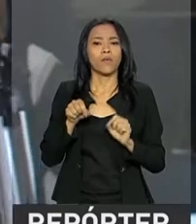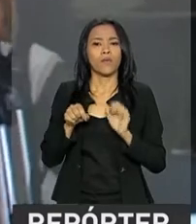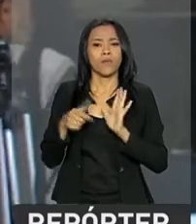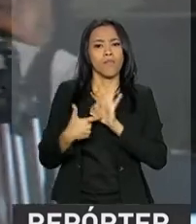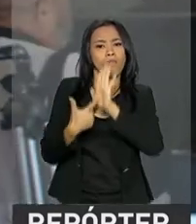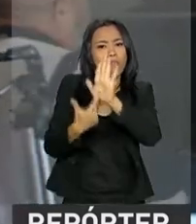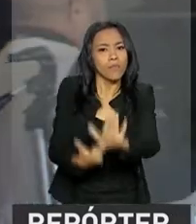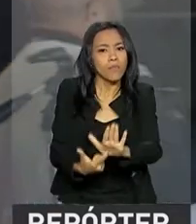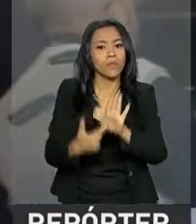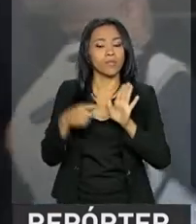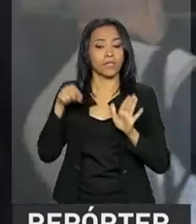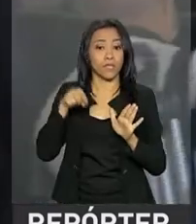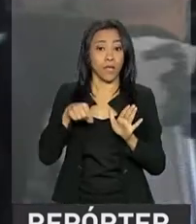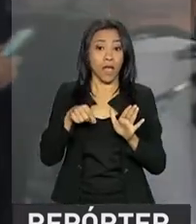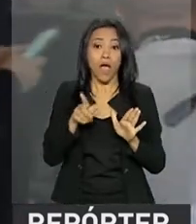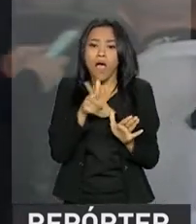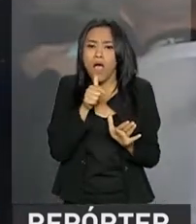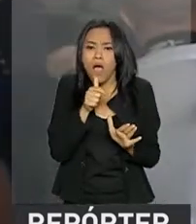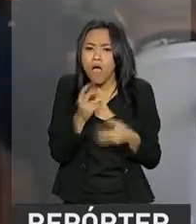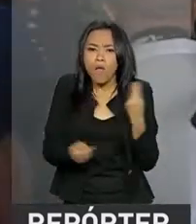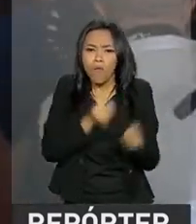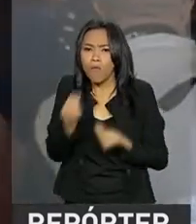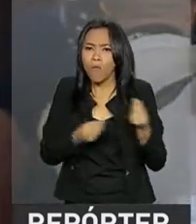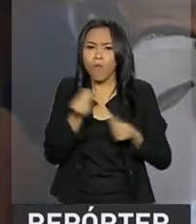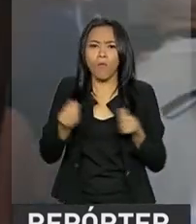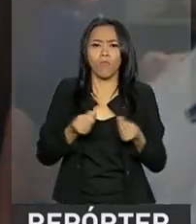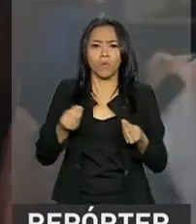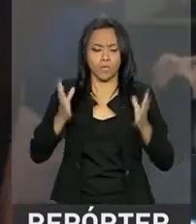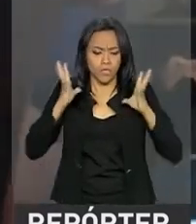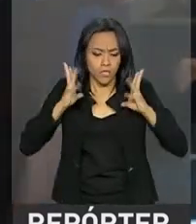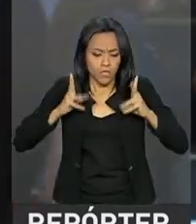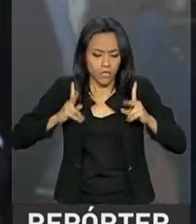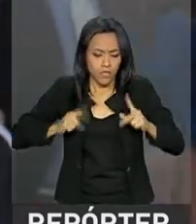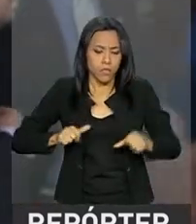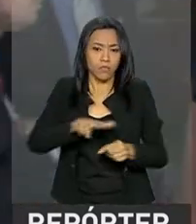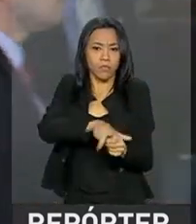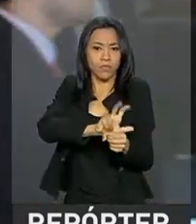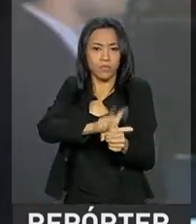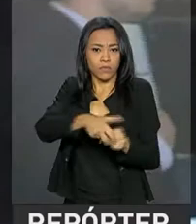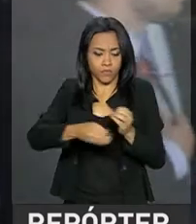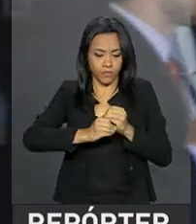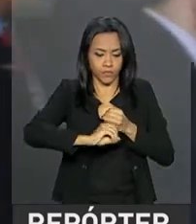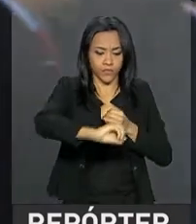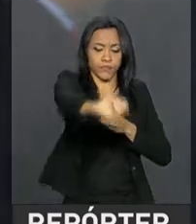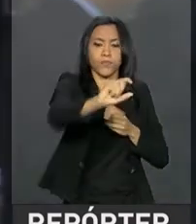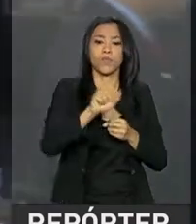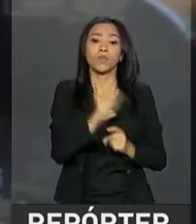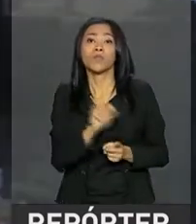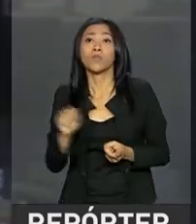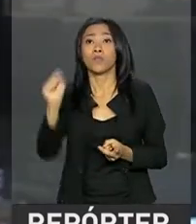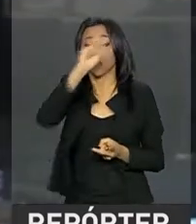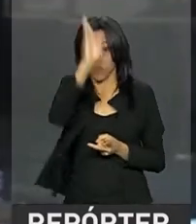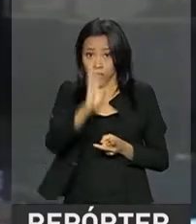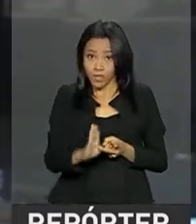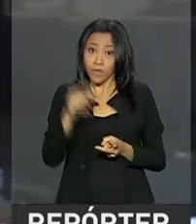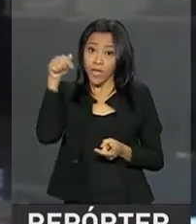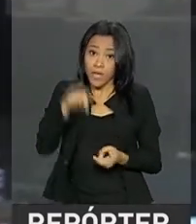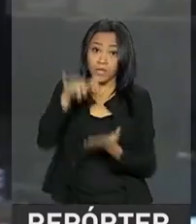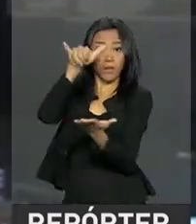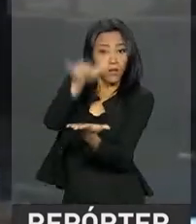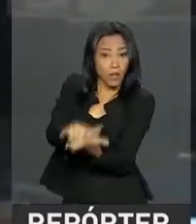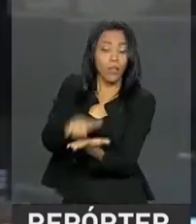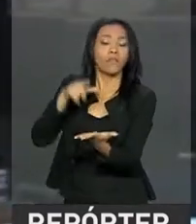a situação do abastecimento de água e do esgotamento sanitário em todos os municípios do Brasil, esse aplicativo